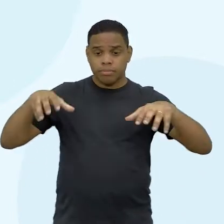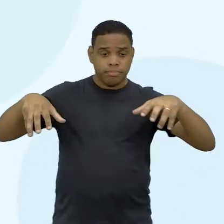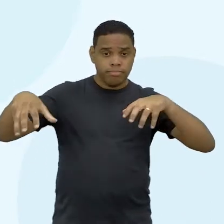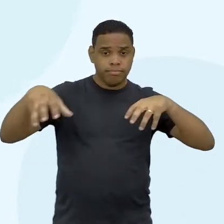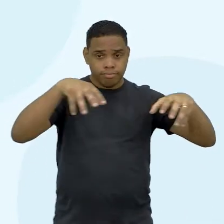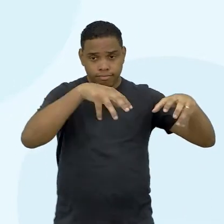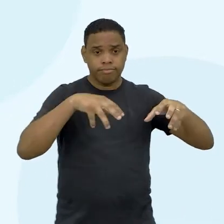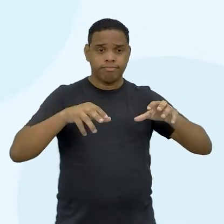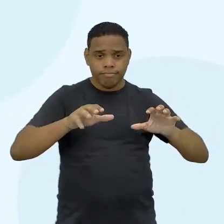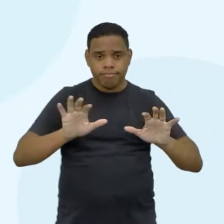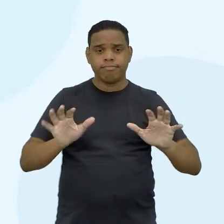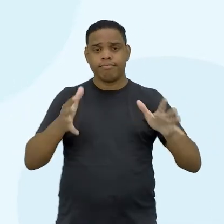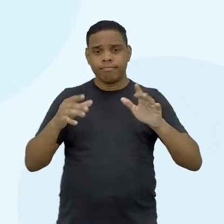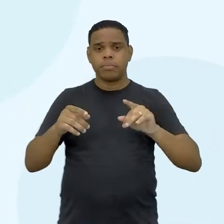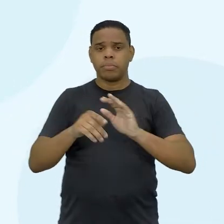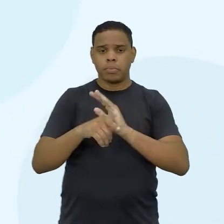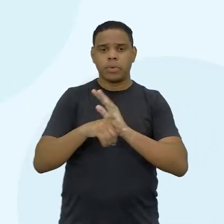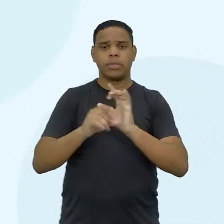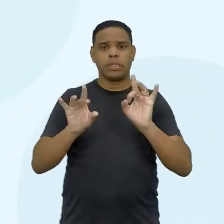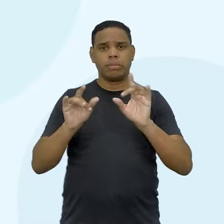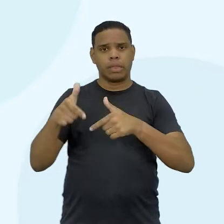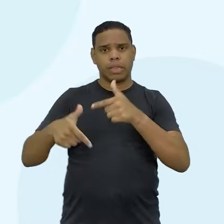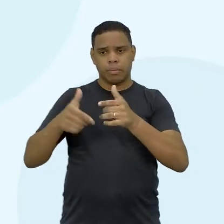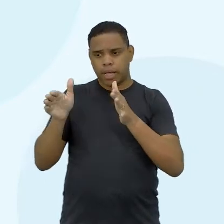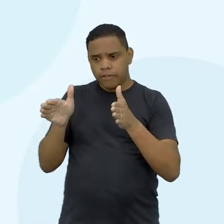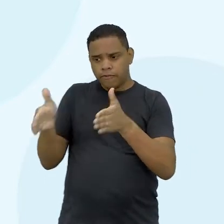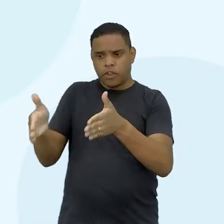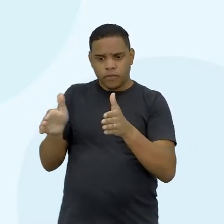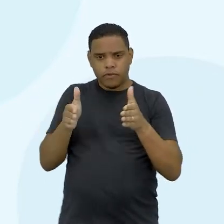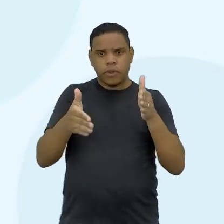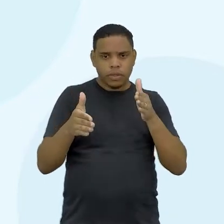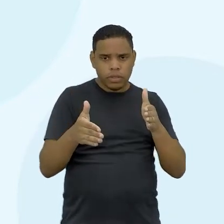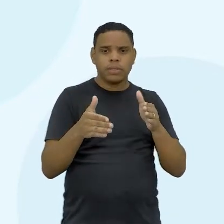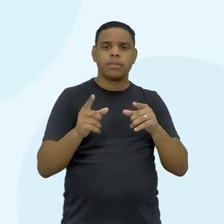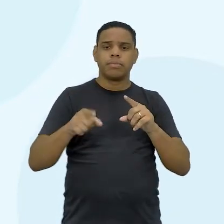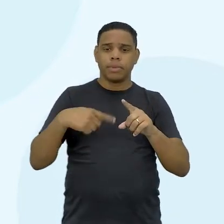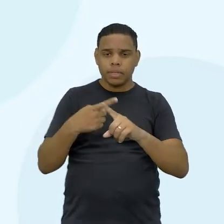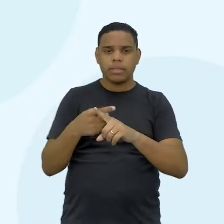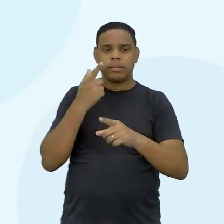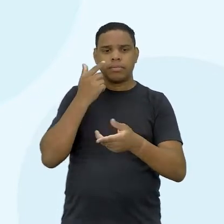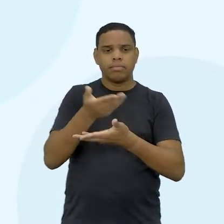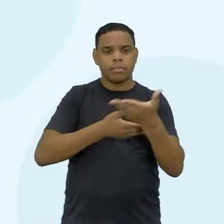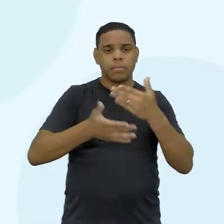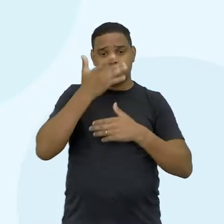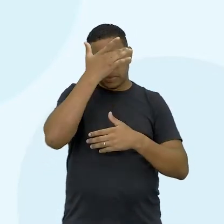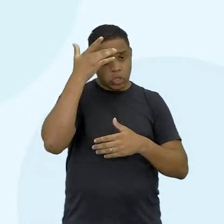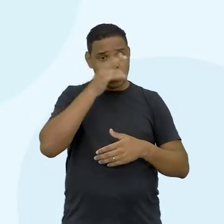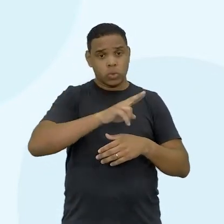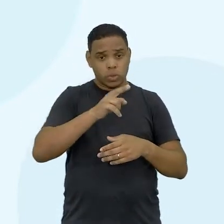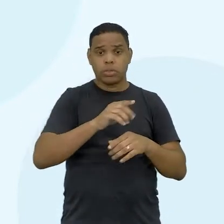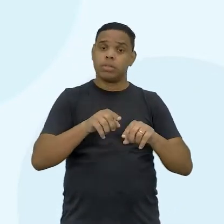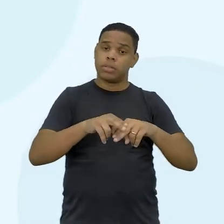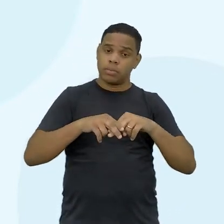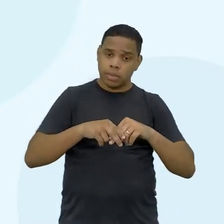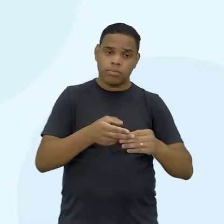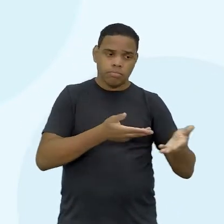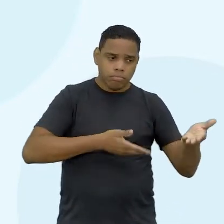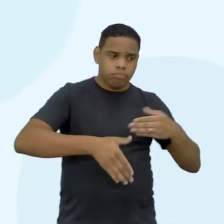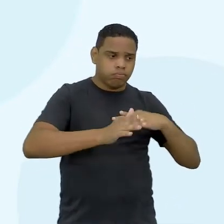modernas promovem, por meio da progressiva especialização, uma maior interdependência entre as pessoas e, com isso,